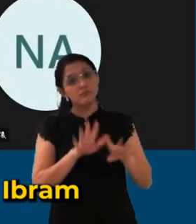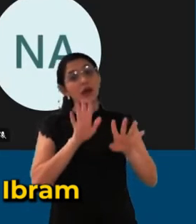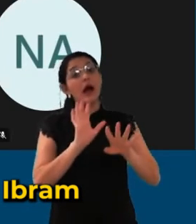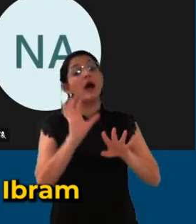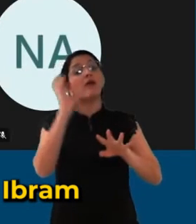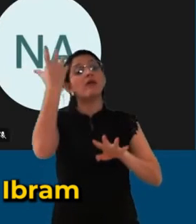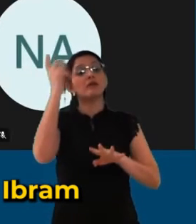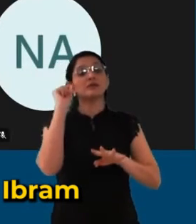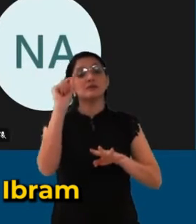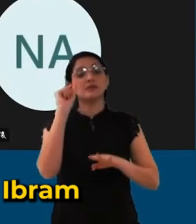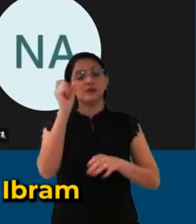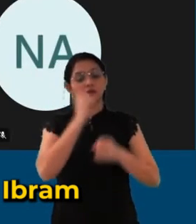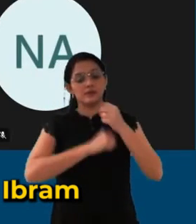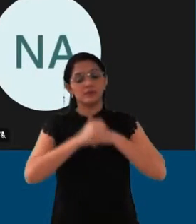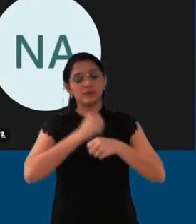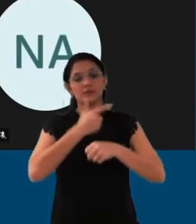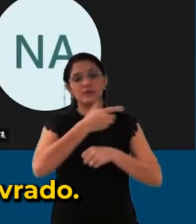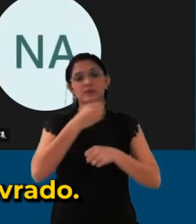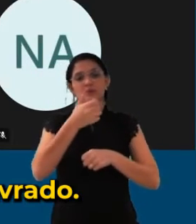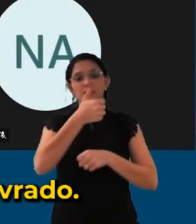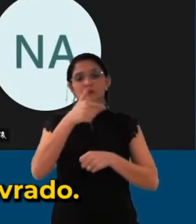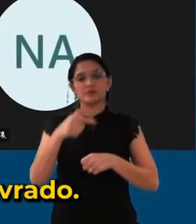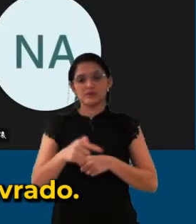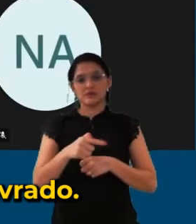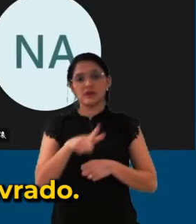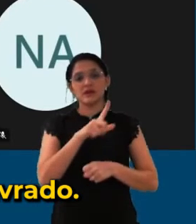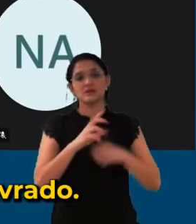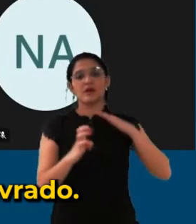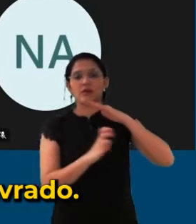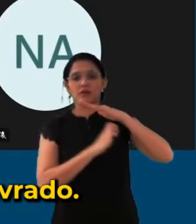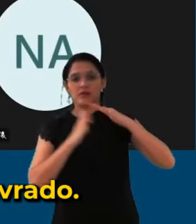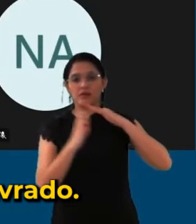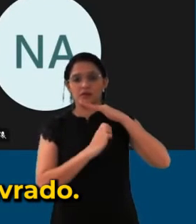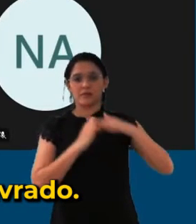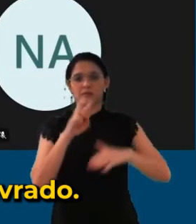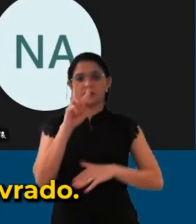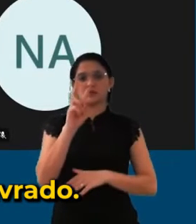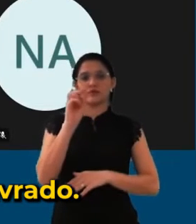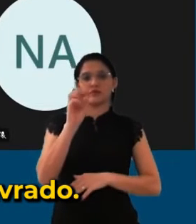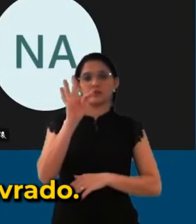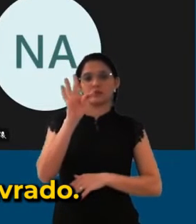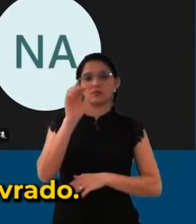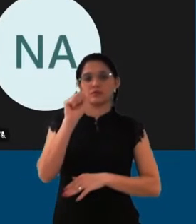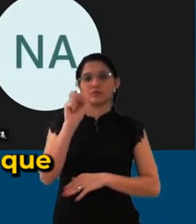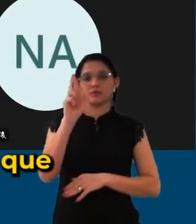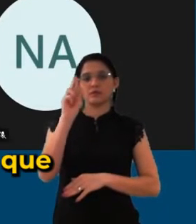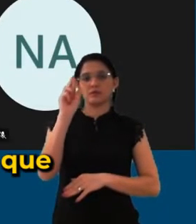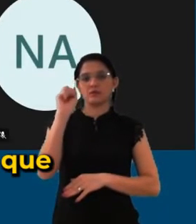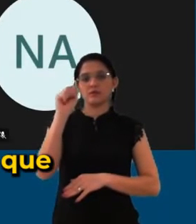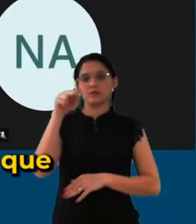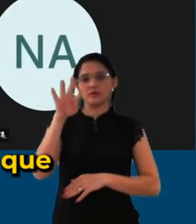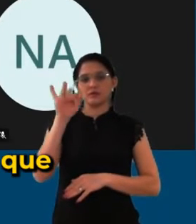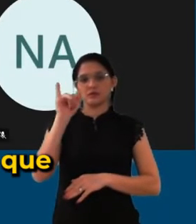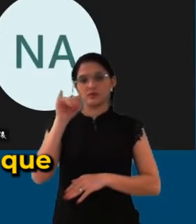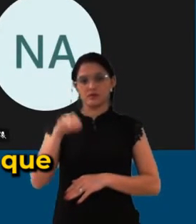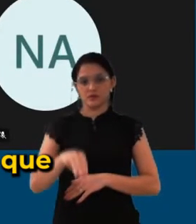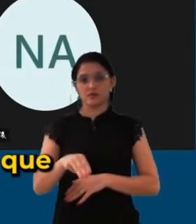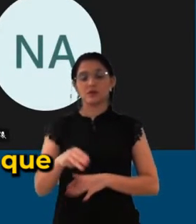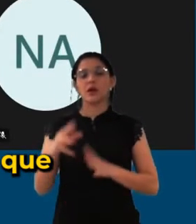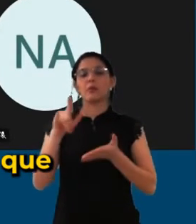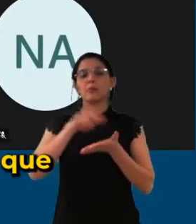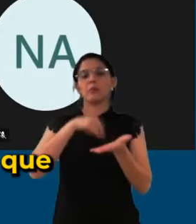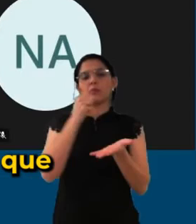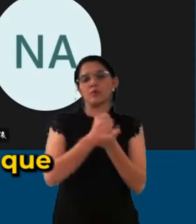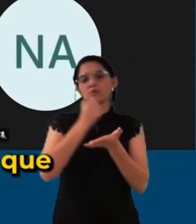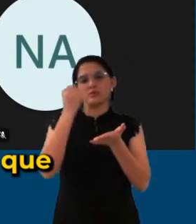protocolou, né, uma carta junto ao IBRAM em um PRAD, né, da área que havia sido lavrada, é bem importante frisar